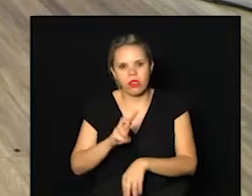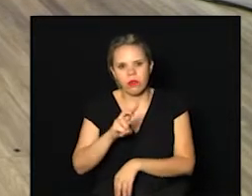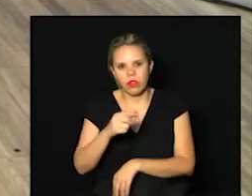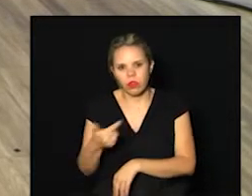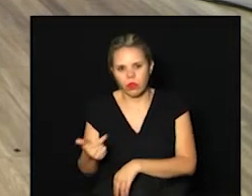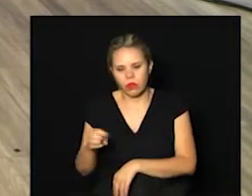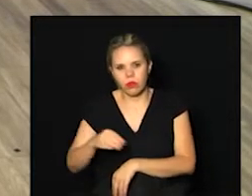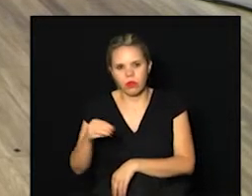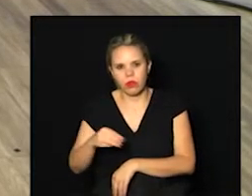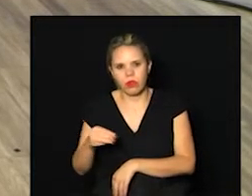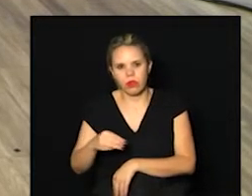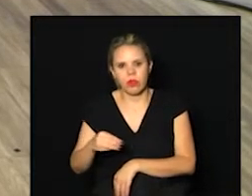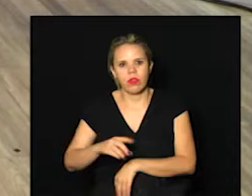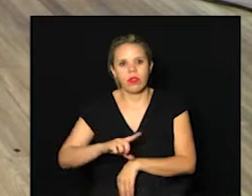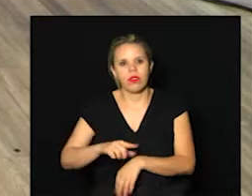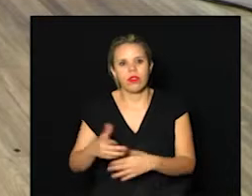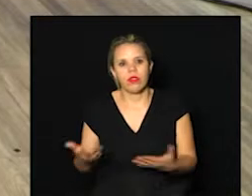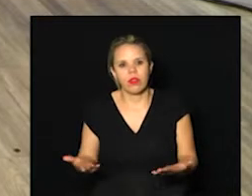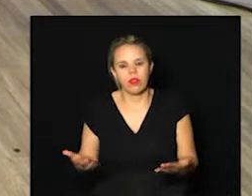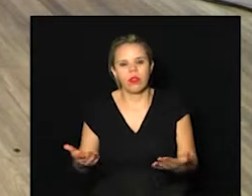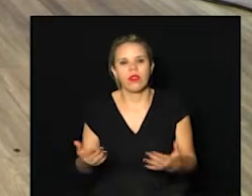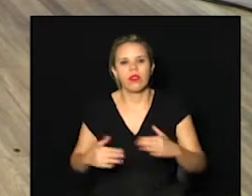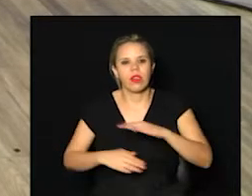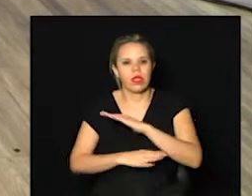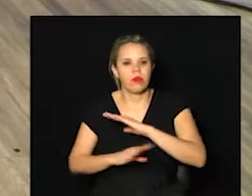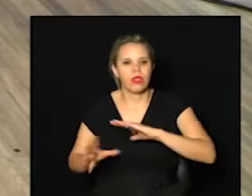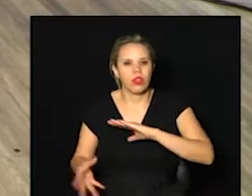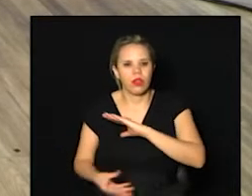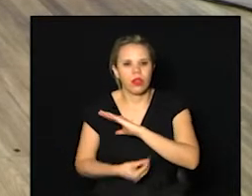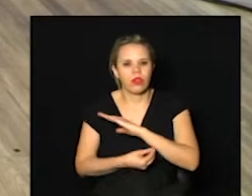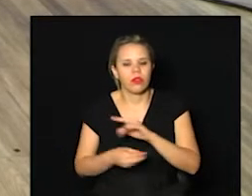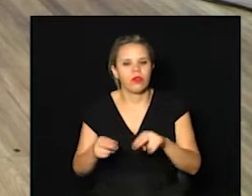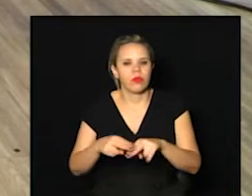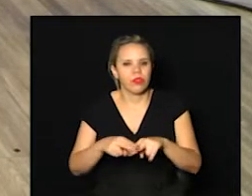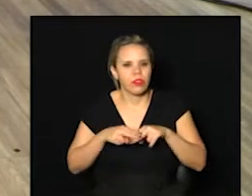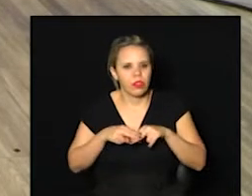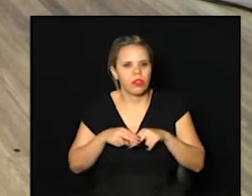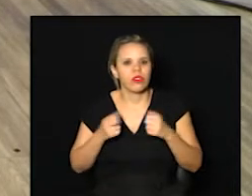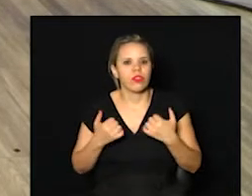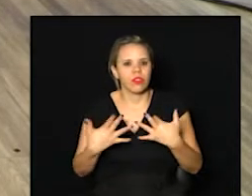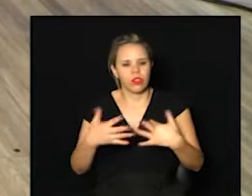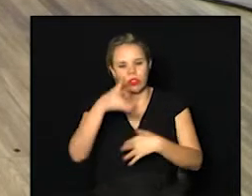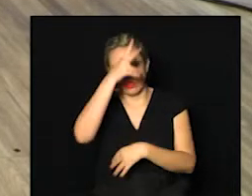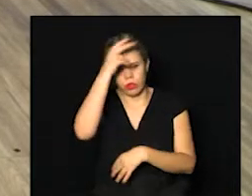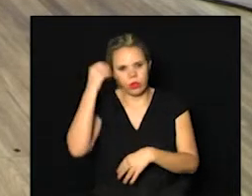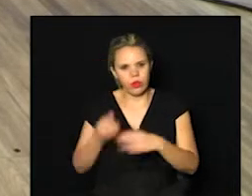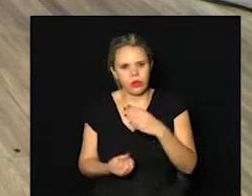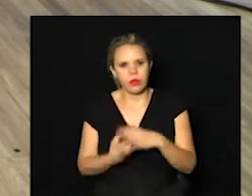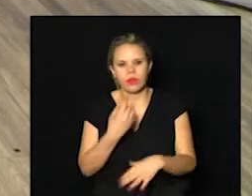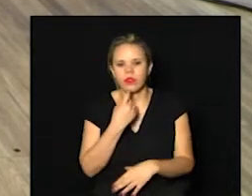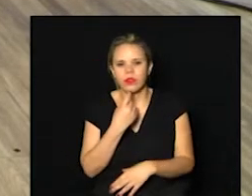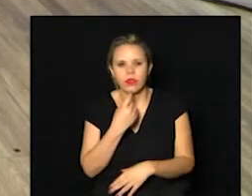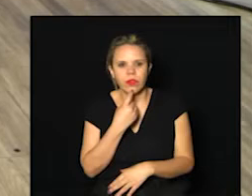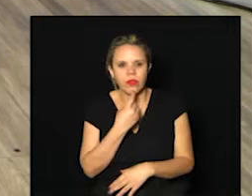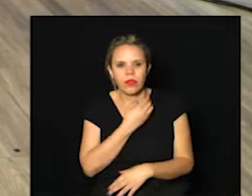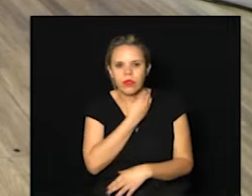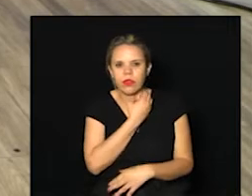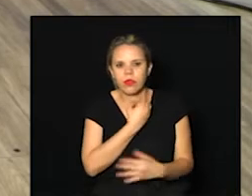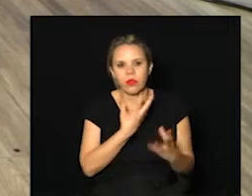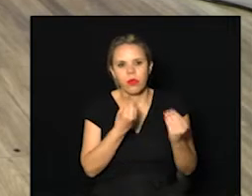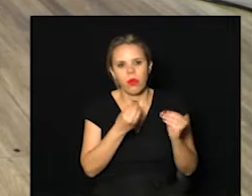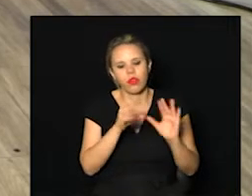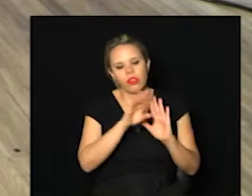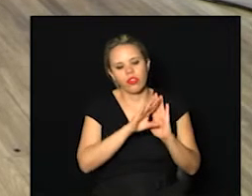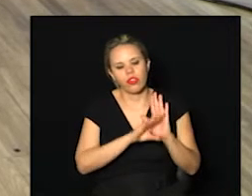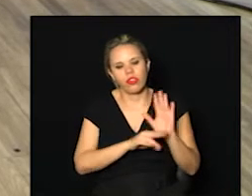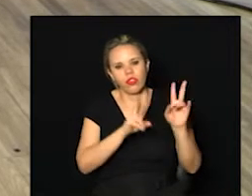1h52, hoje um pouquinho mais tarde, né? O Câmara Total, por conta da audiência pública que aconteceu aqui na Câmara de Campinas, tem muitos assuntos ainda que eu